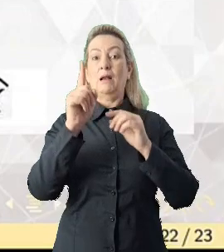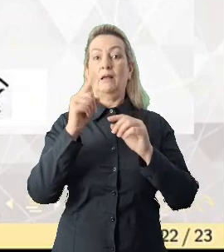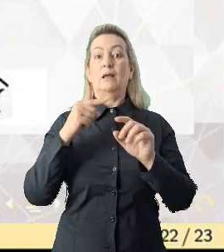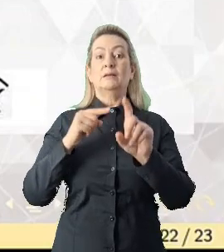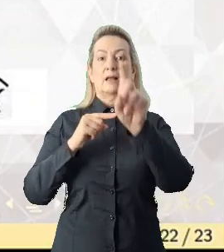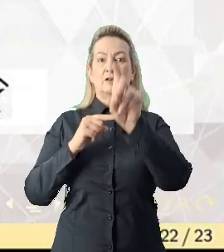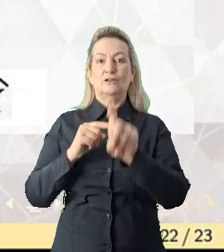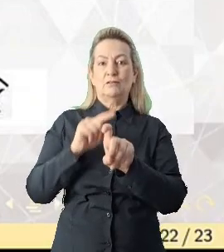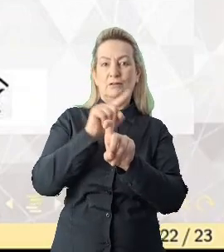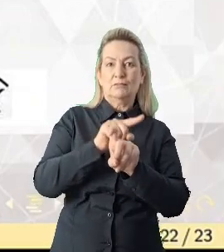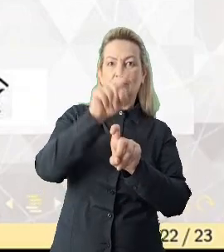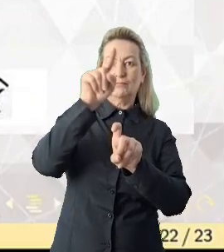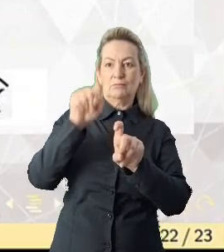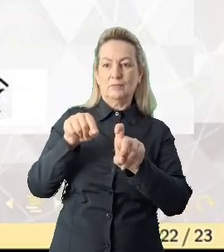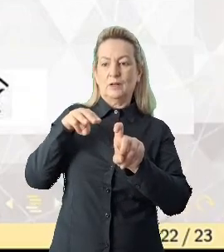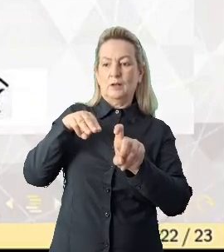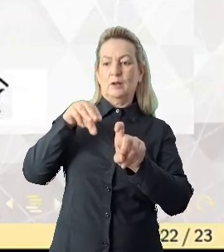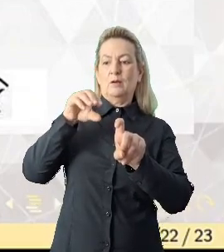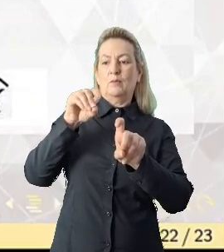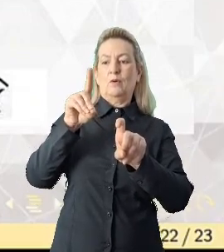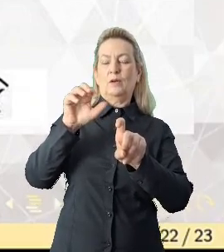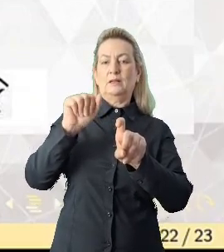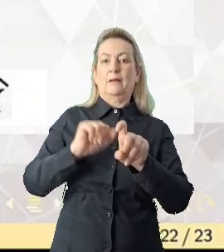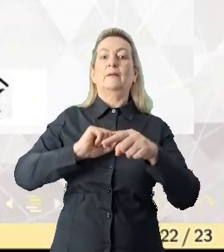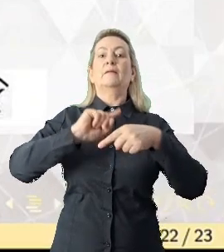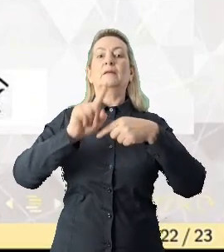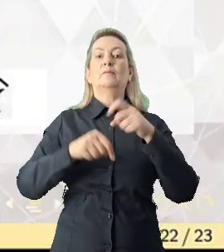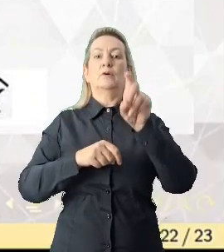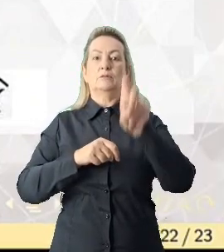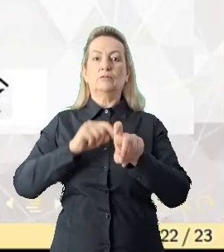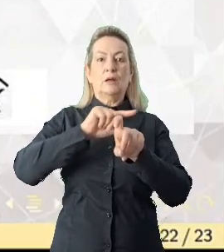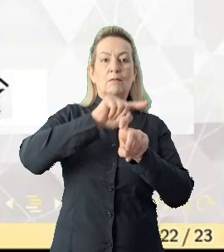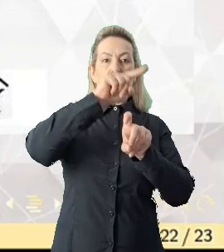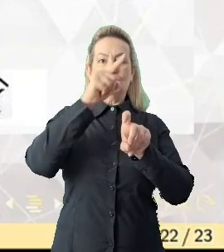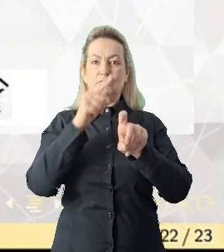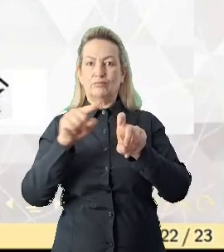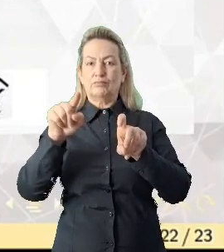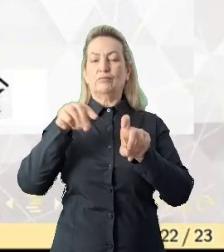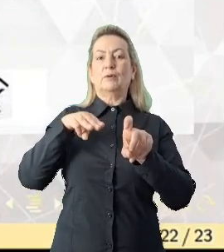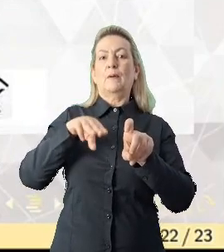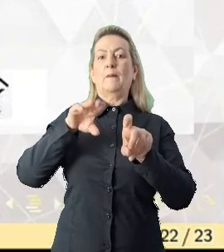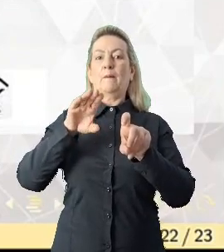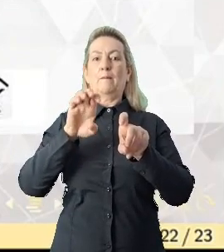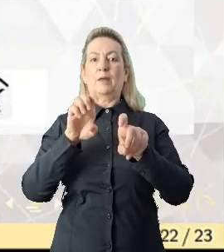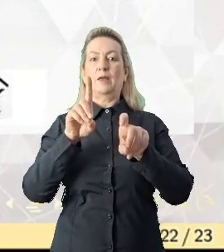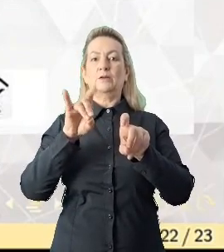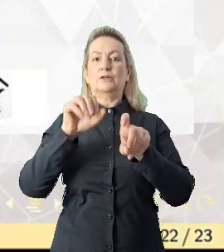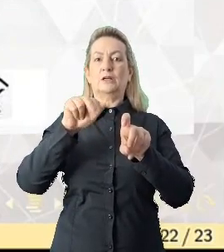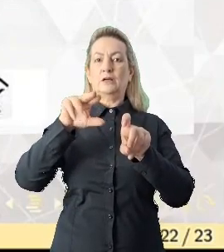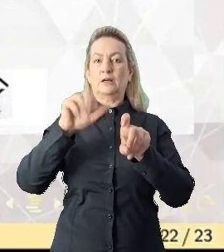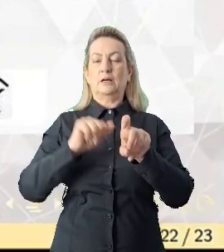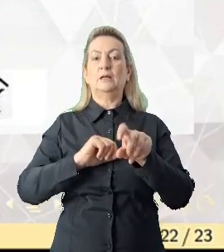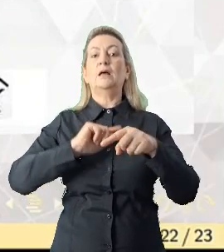né? Você tem o pico lá, ali está a moda, depois você tem a mediana